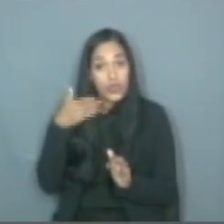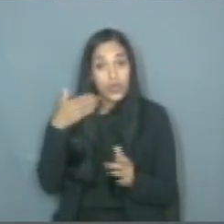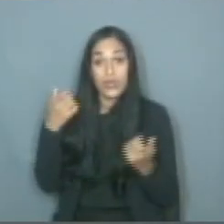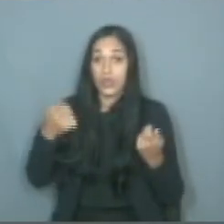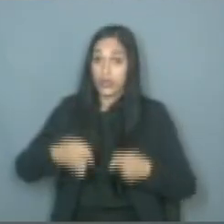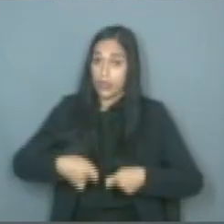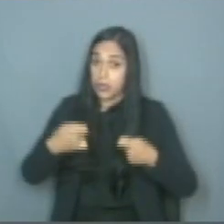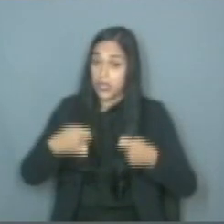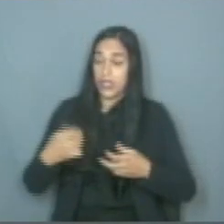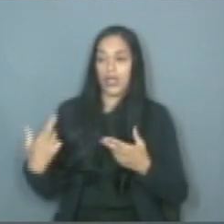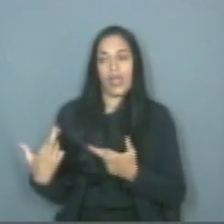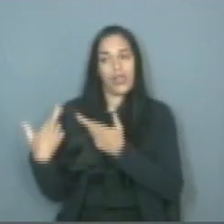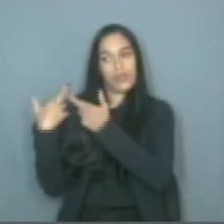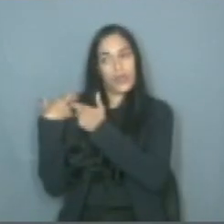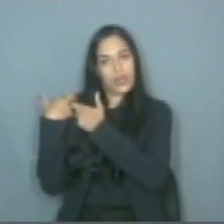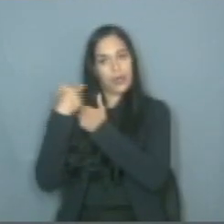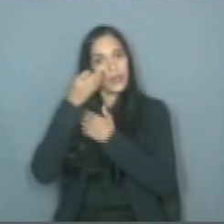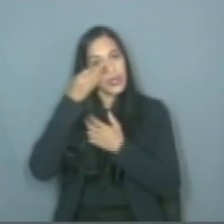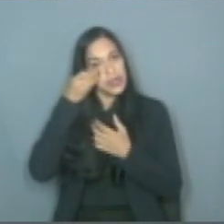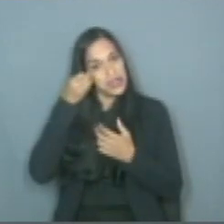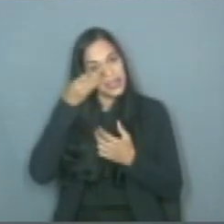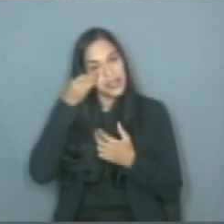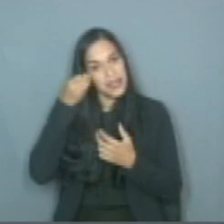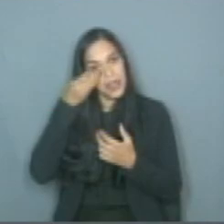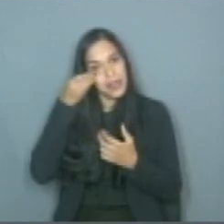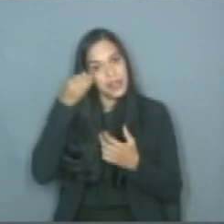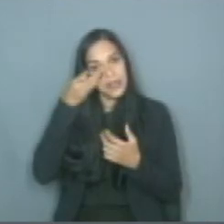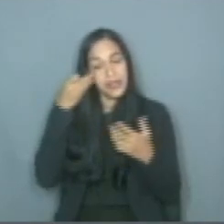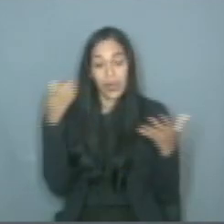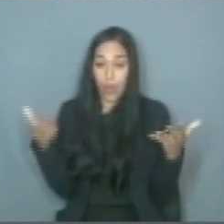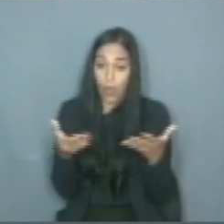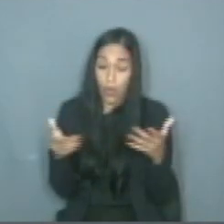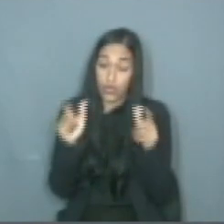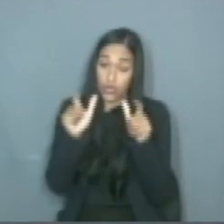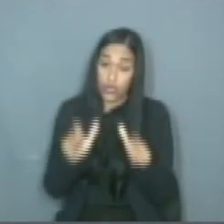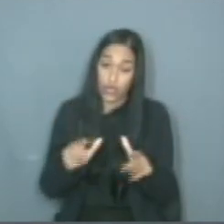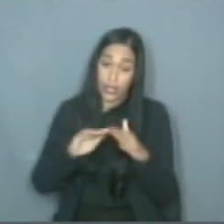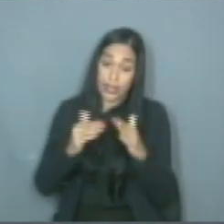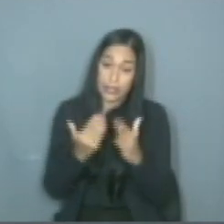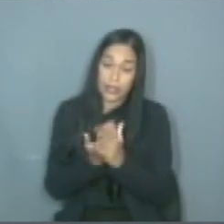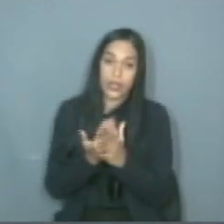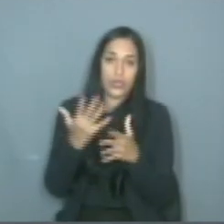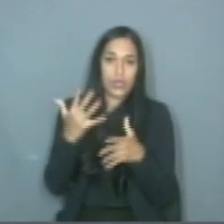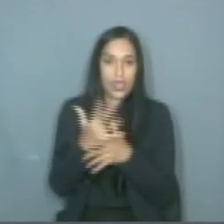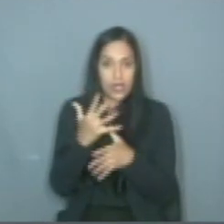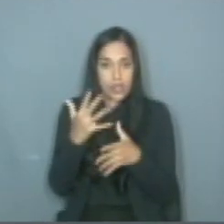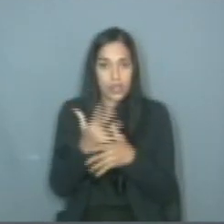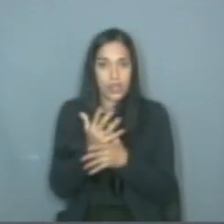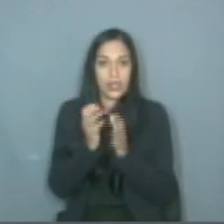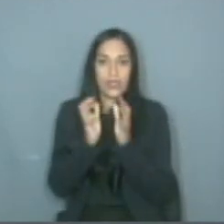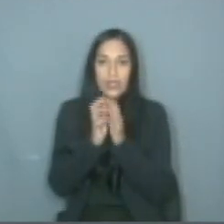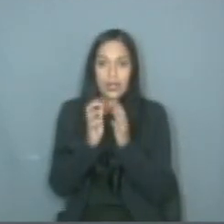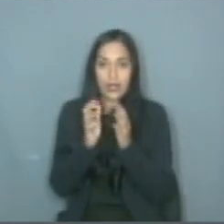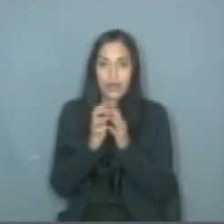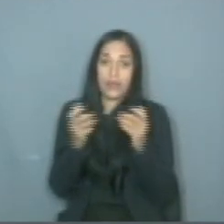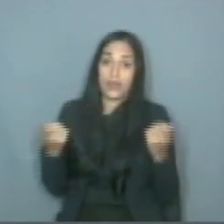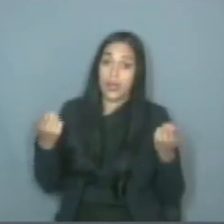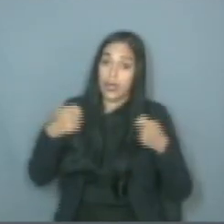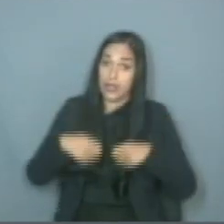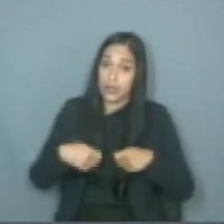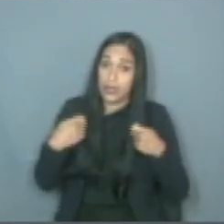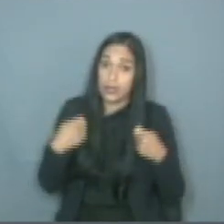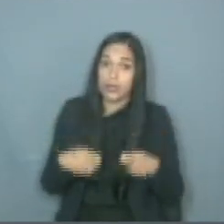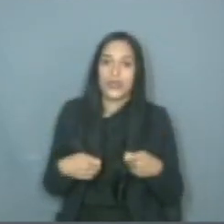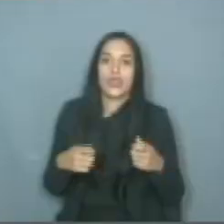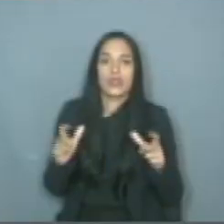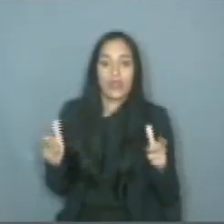ter responsabilidade. Nós temos hoje unidades de ensino na cidade do Recife, que, diga-se de passagem, a gente precisa restringir os